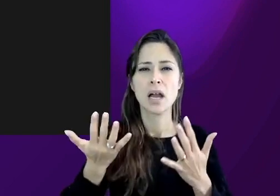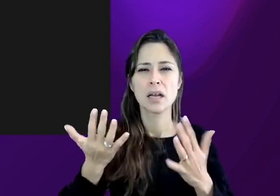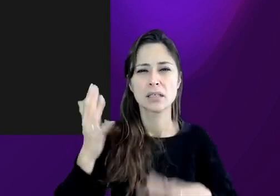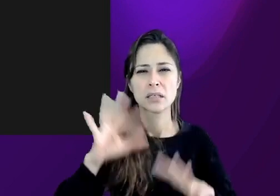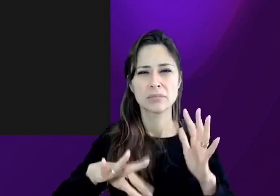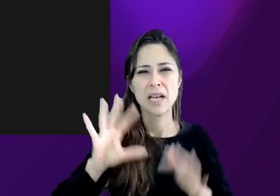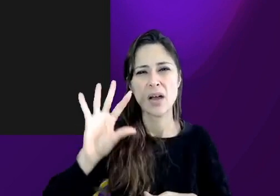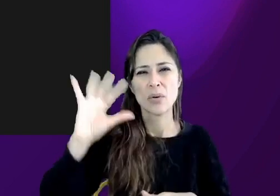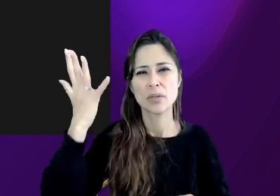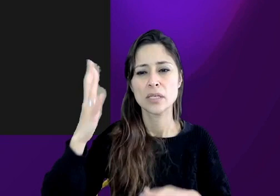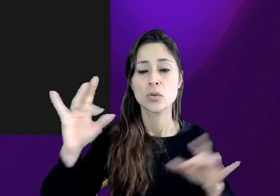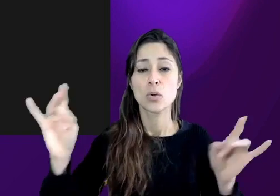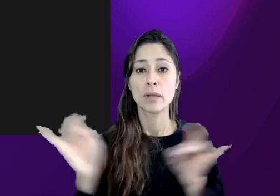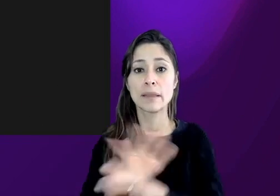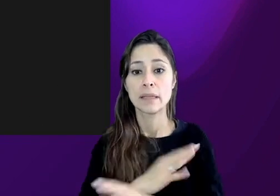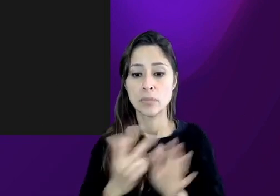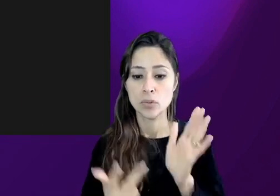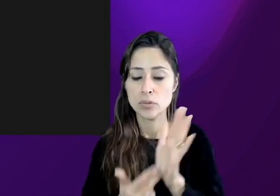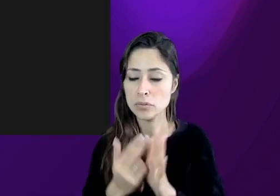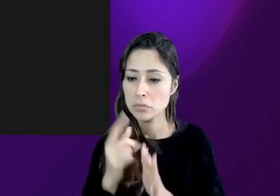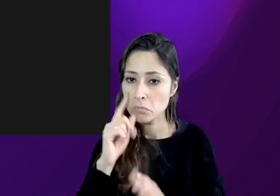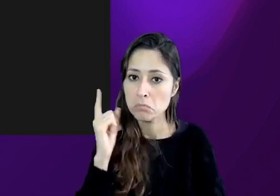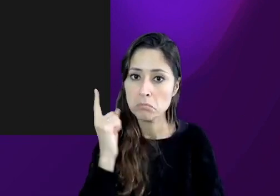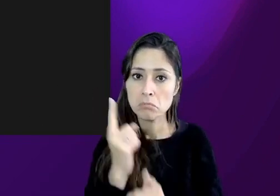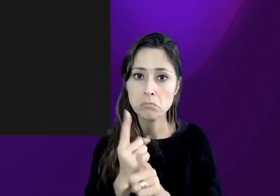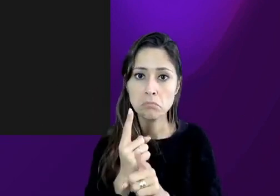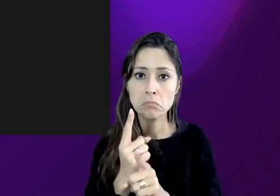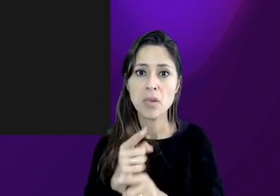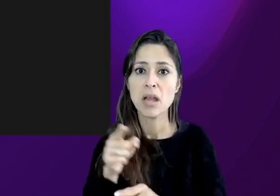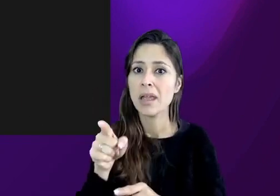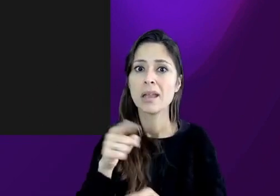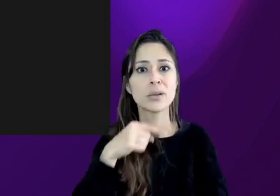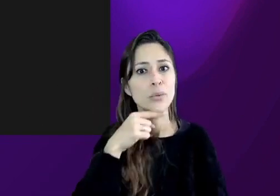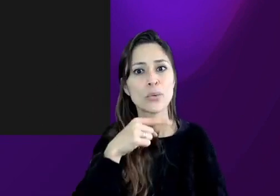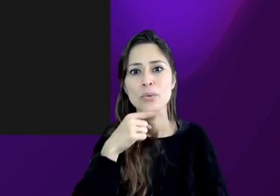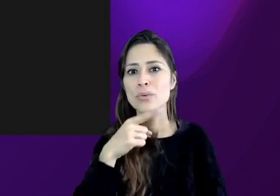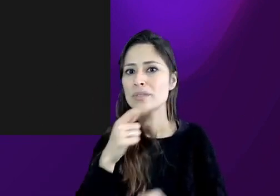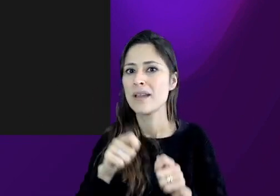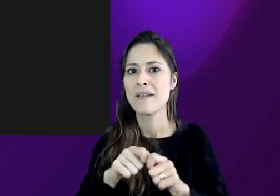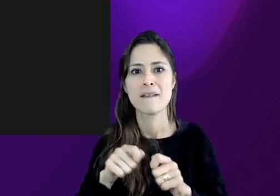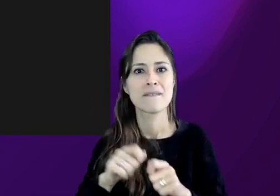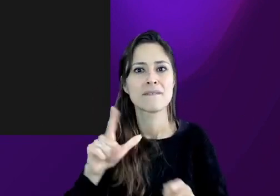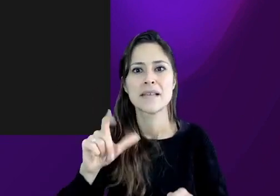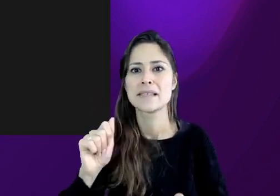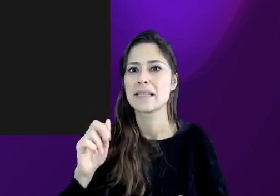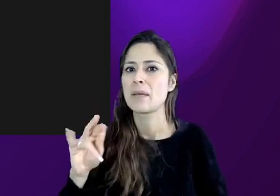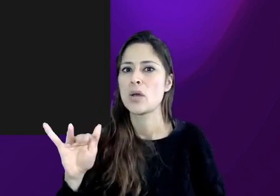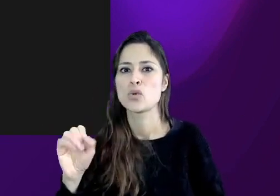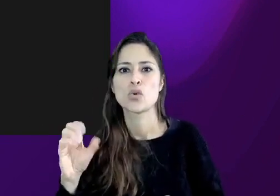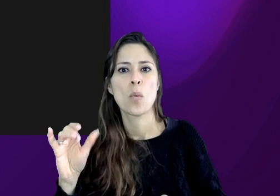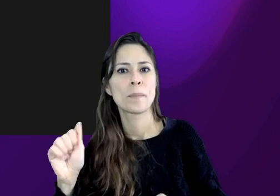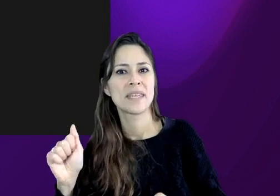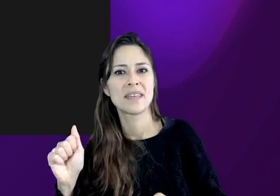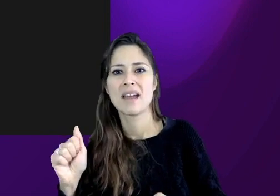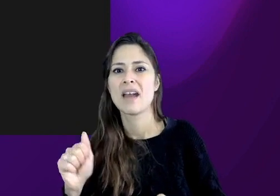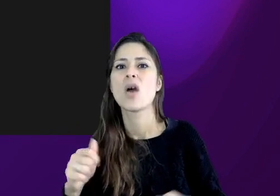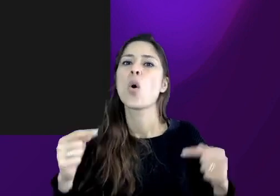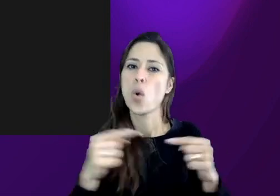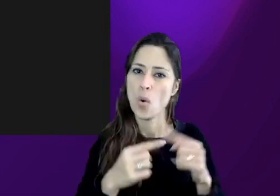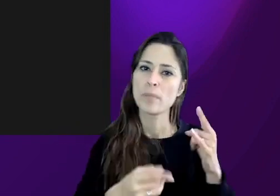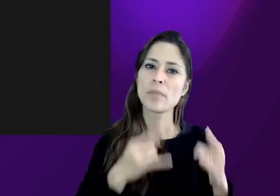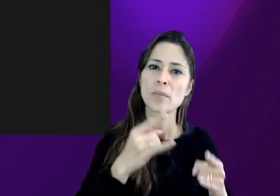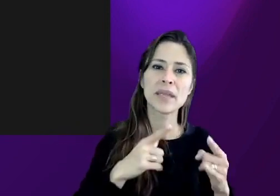terminando a cirurgia e percebendo que dificilmente aquele caso teria saído por laparoscopia, né? Porque a gente não tem a